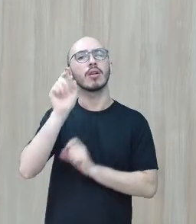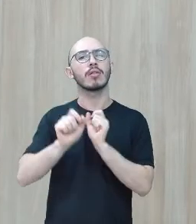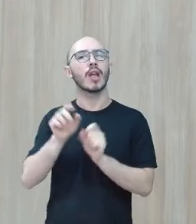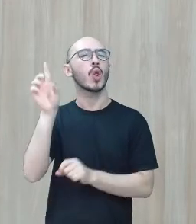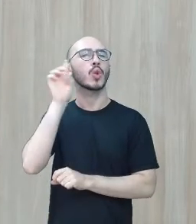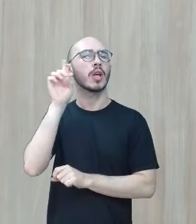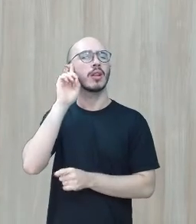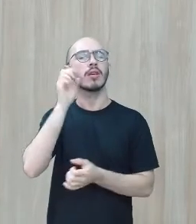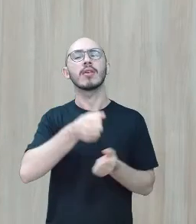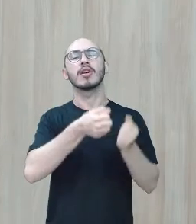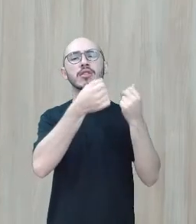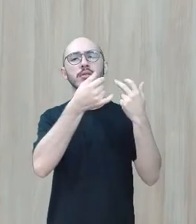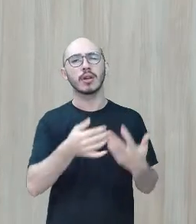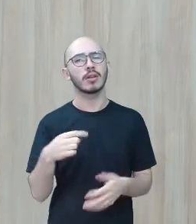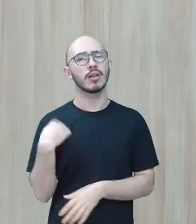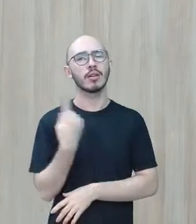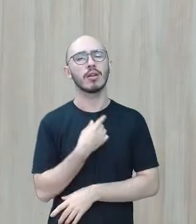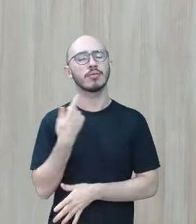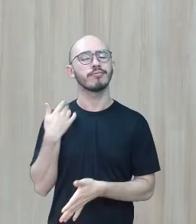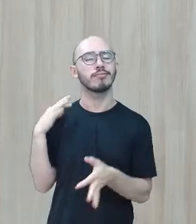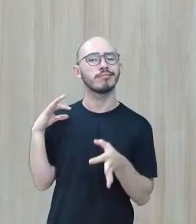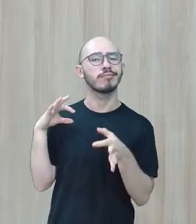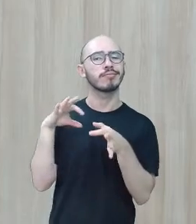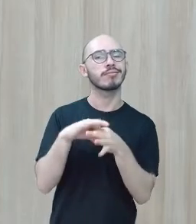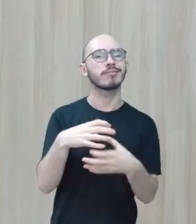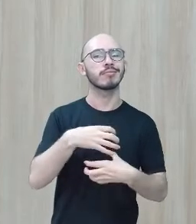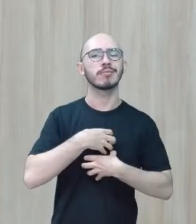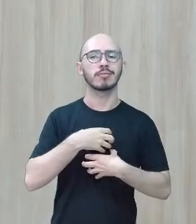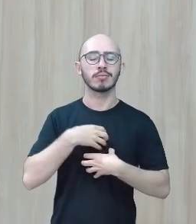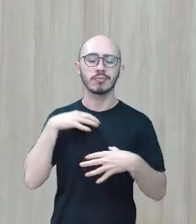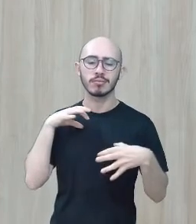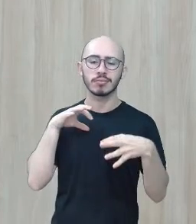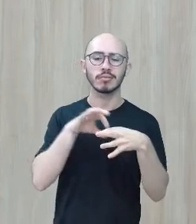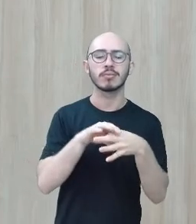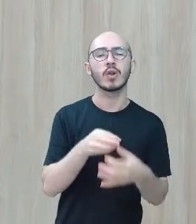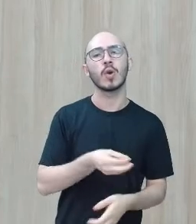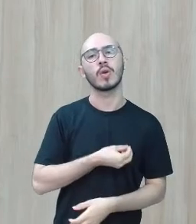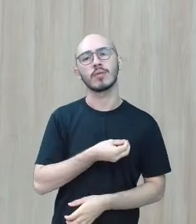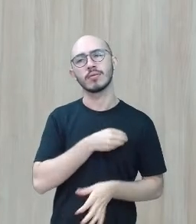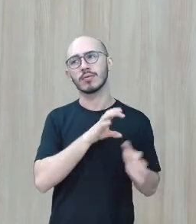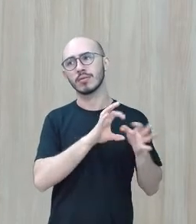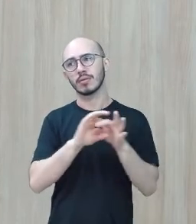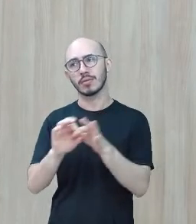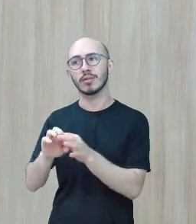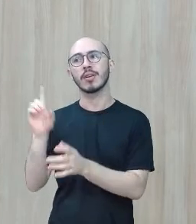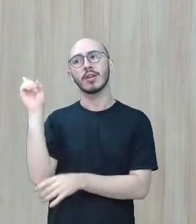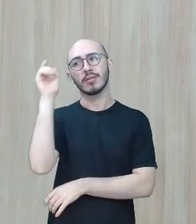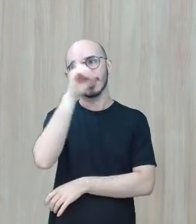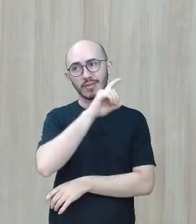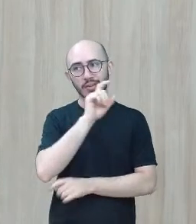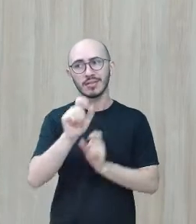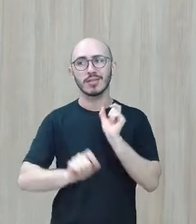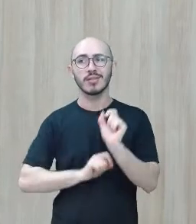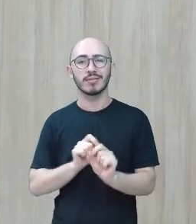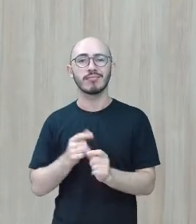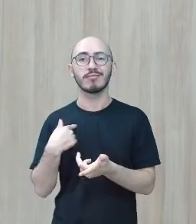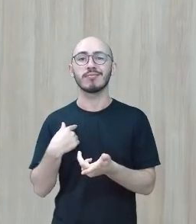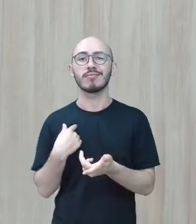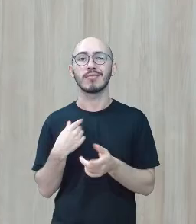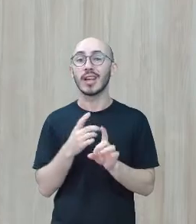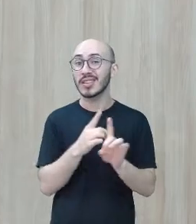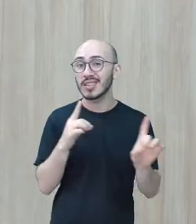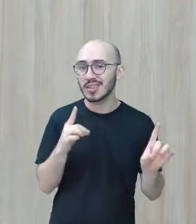E a gente vai conseguindo se conectar, né, com essa mulher, com essa realidade, que é tão difícil e que não está distante,